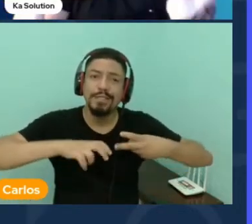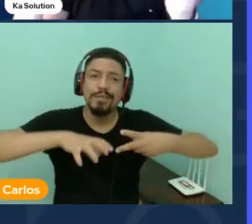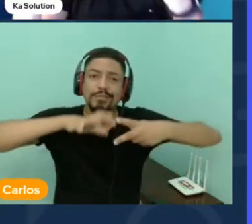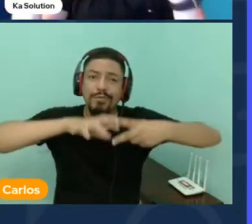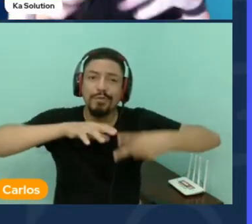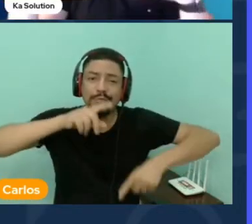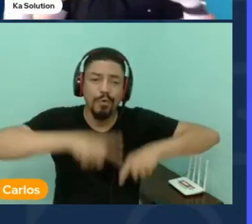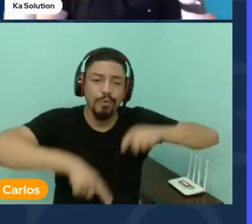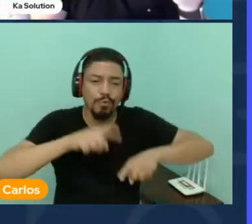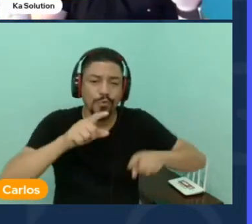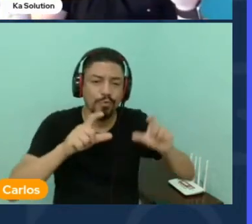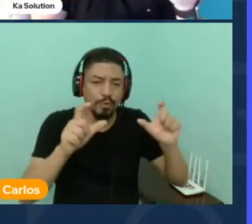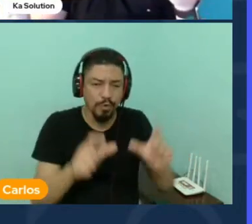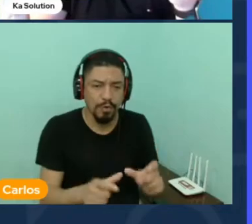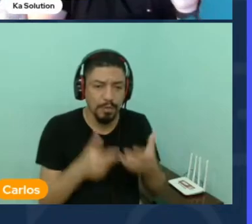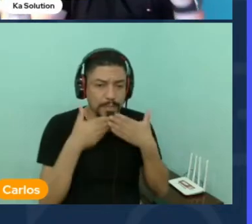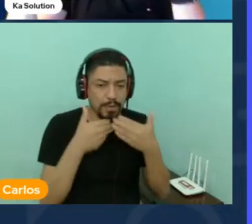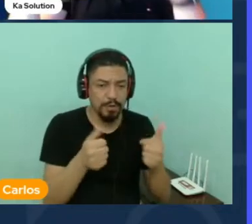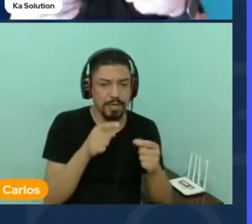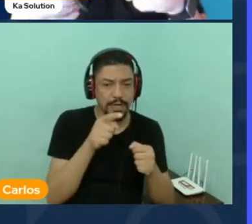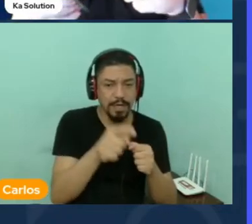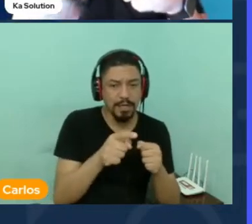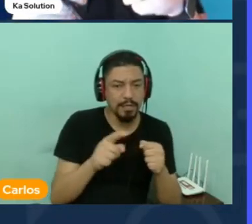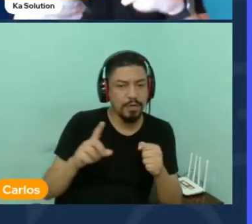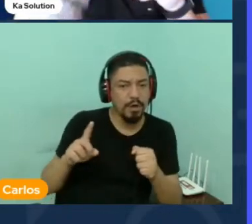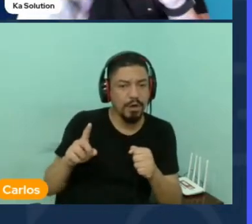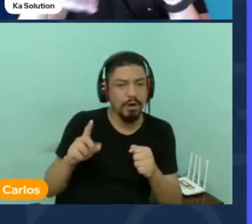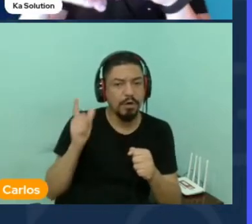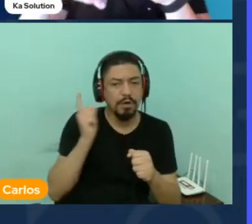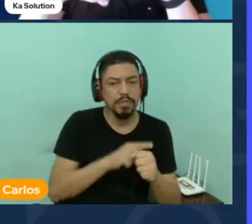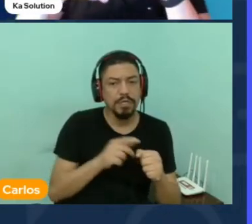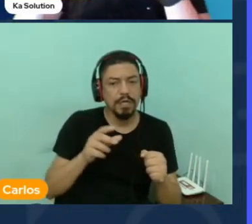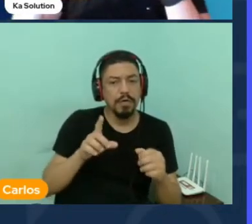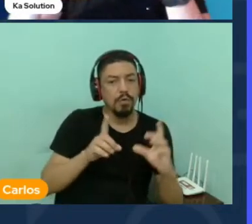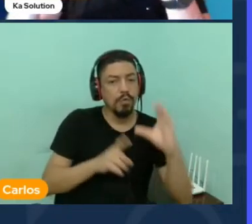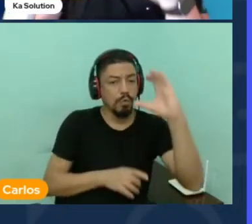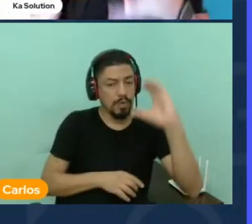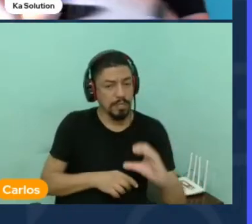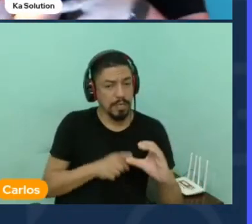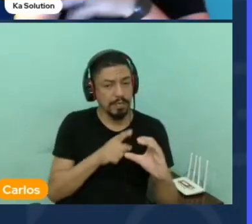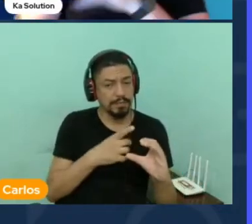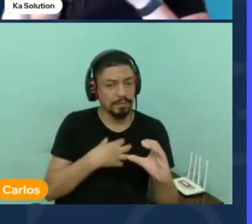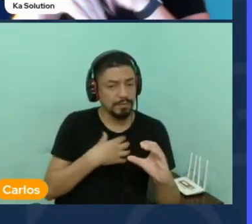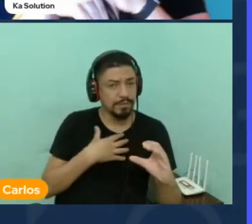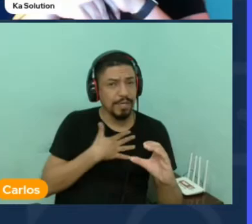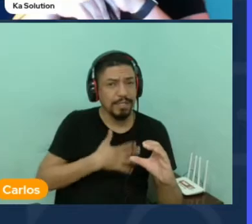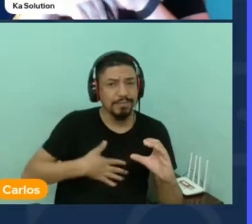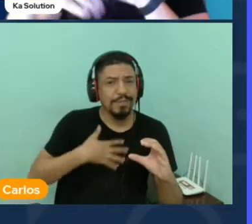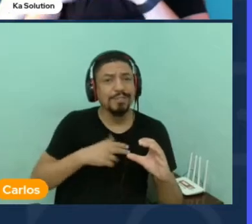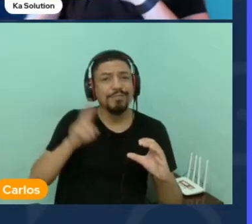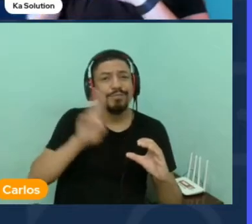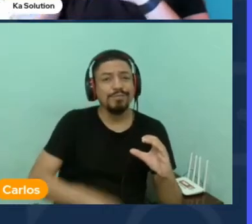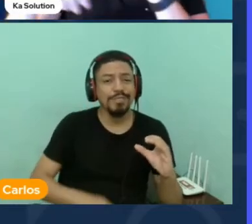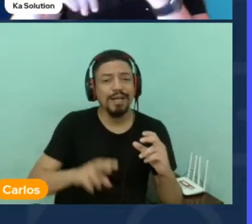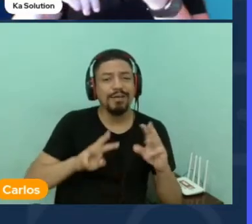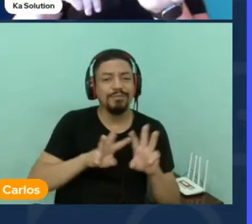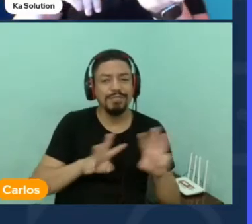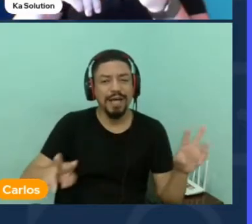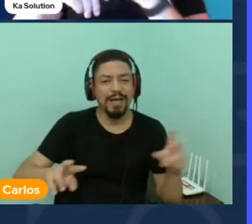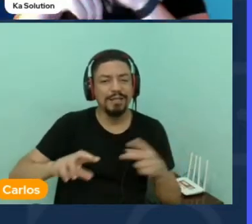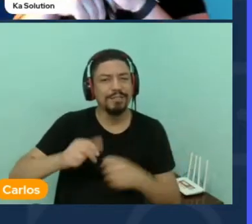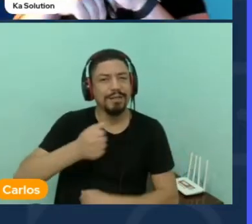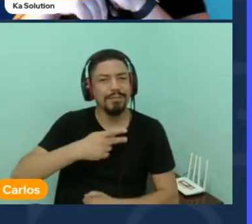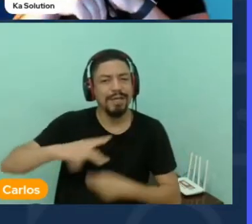produto, melhorar ele cada vez mais para que os meus clientes, né, tenham satisfação ali em usar o meu site, a